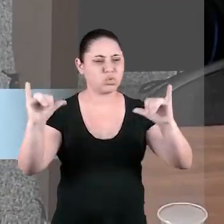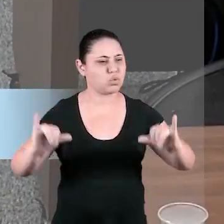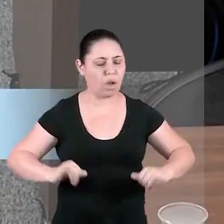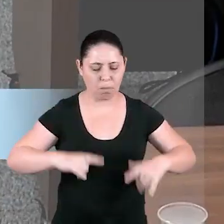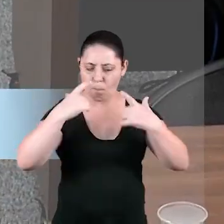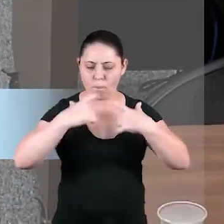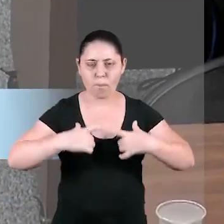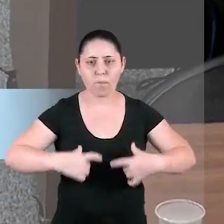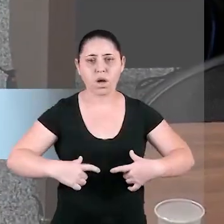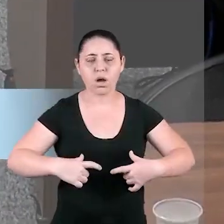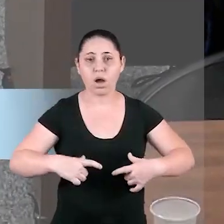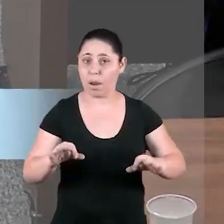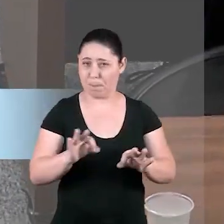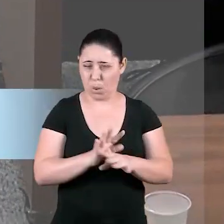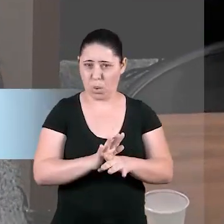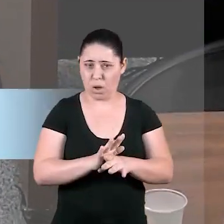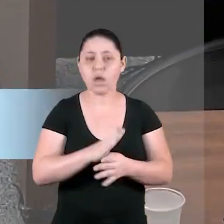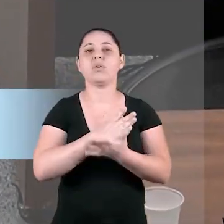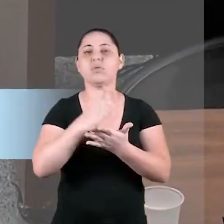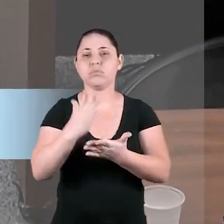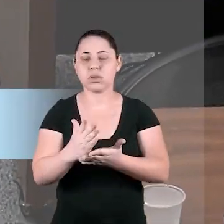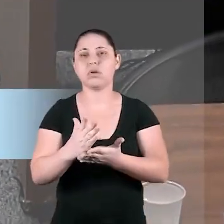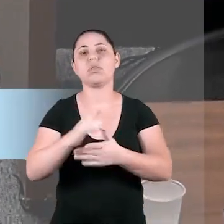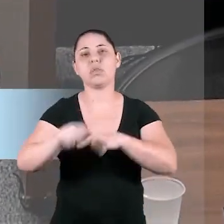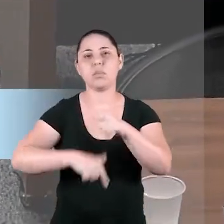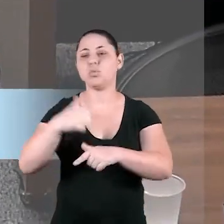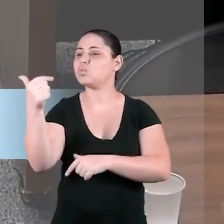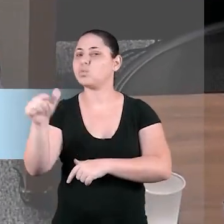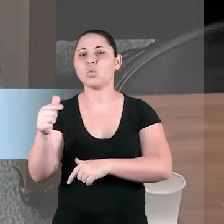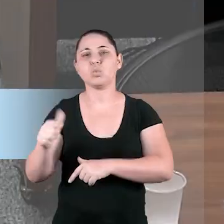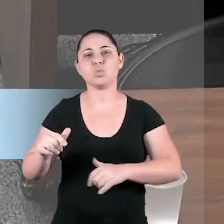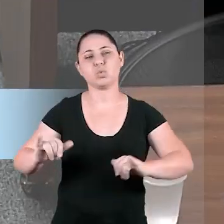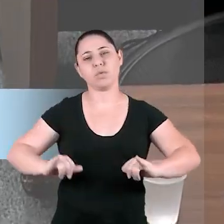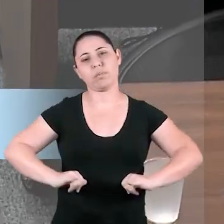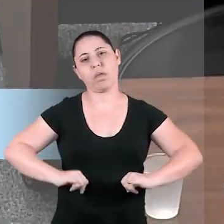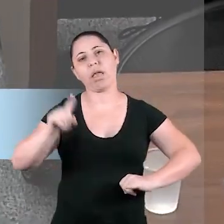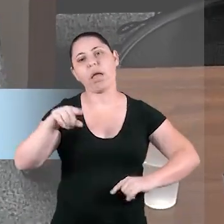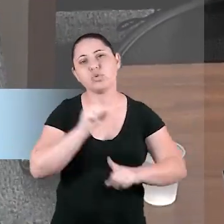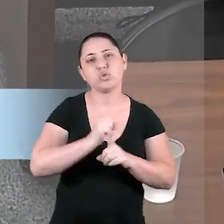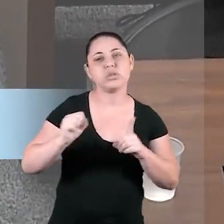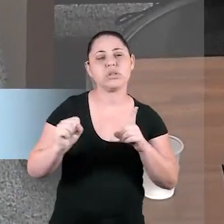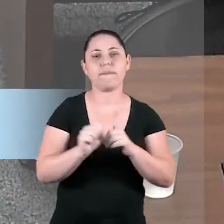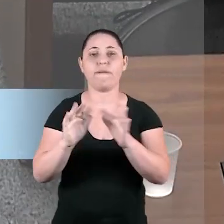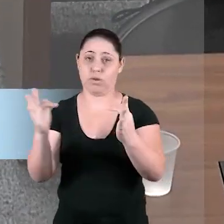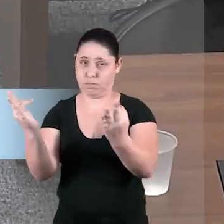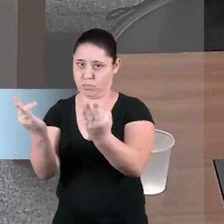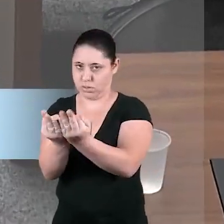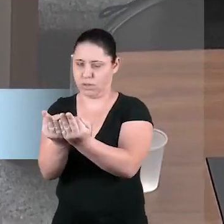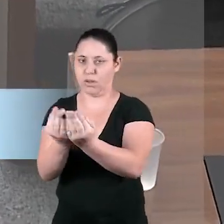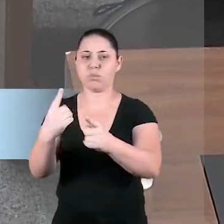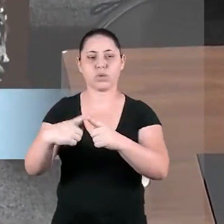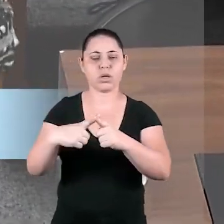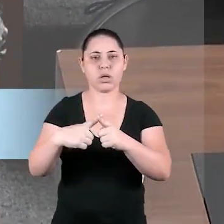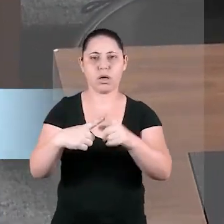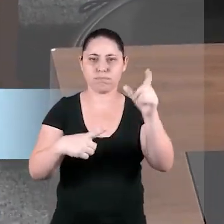esse sofrimento físico, aí eu consigo trabalhar os outros sofrimentos, que são o social, que inclui a família,